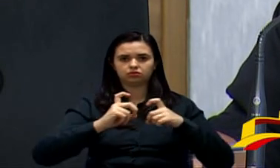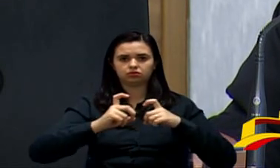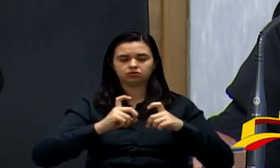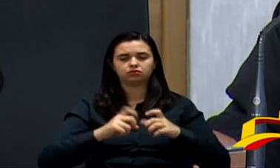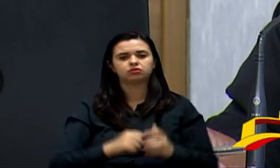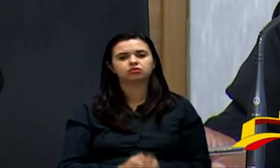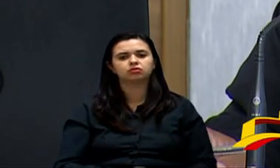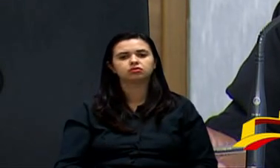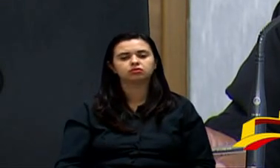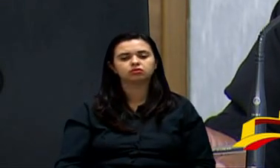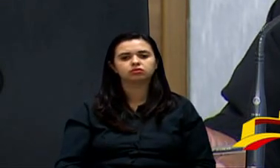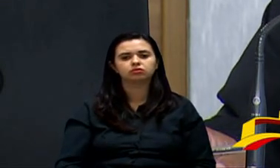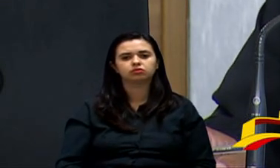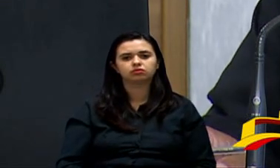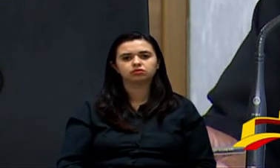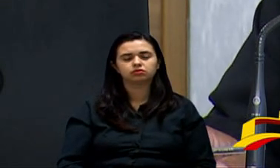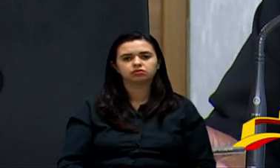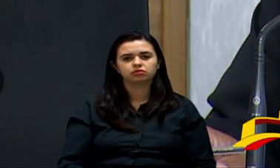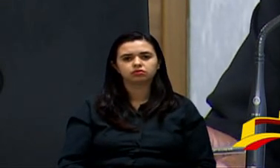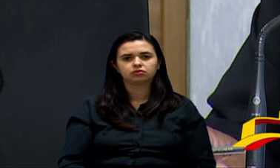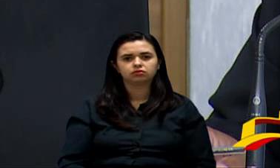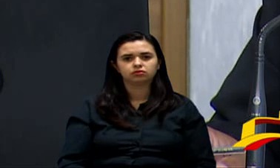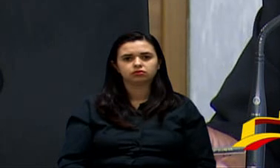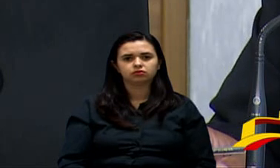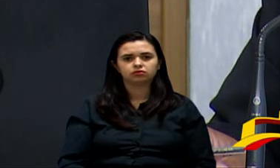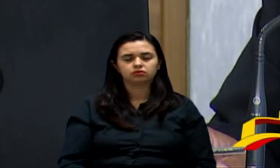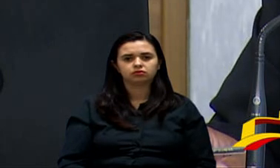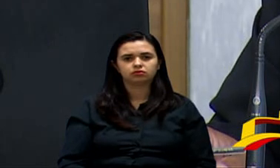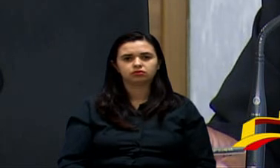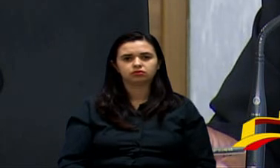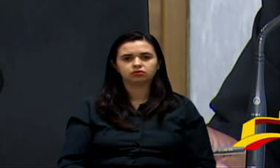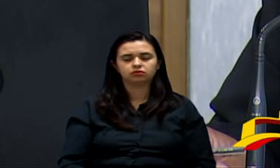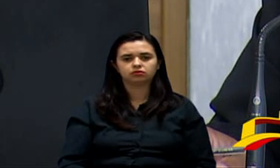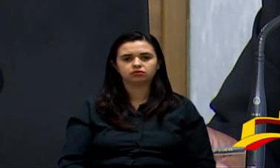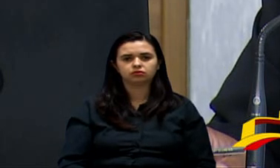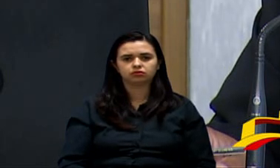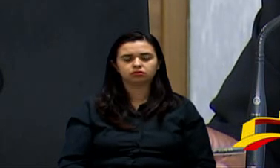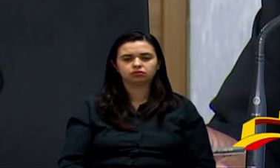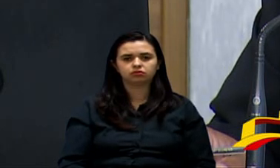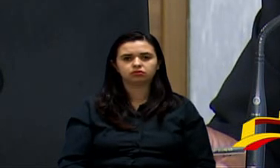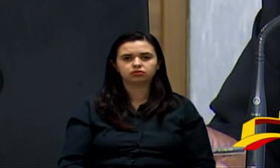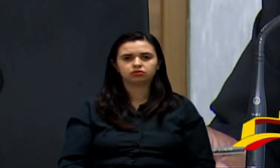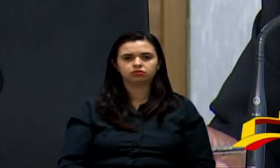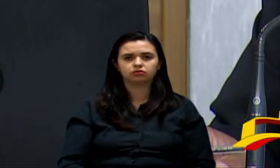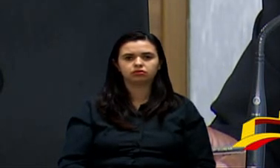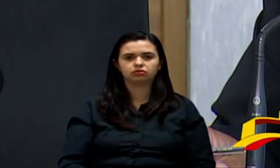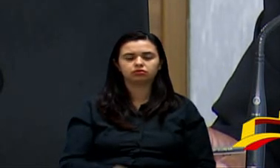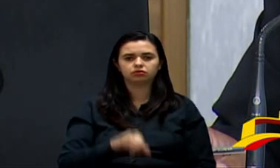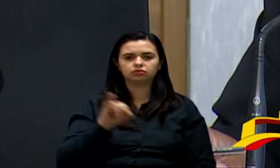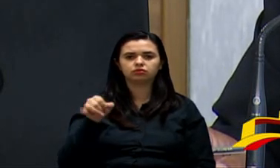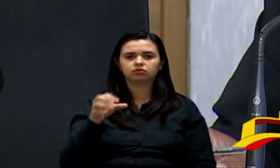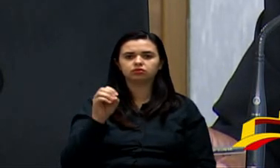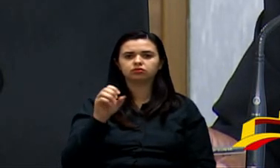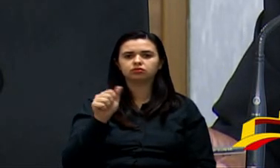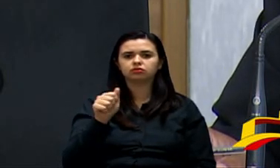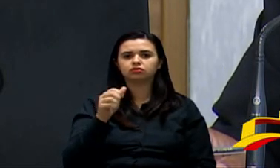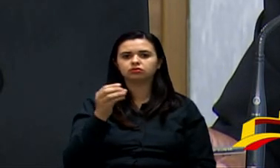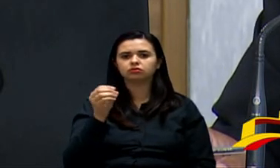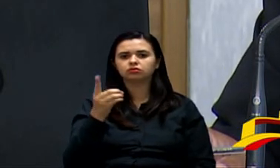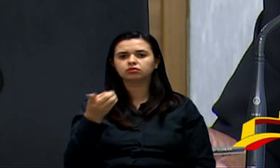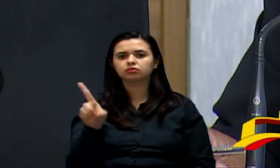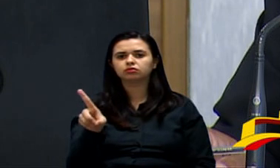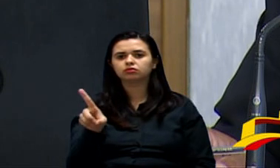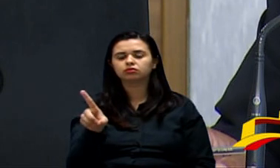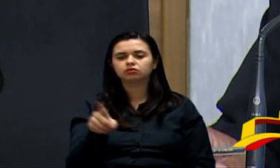Perdão, é verdade. Desculpe, senhor presidente. Vossa Excelência. Não, só queria.